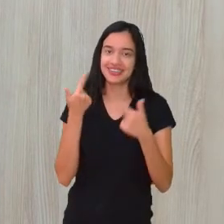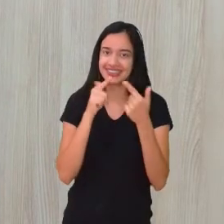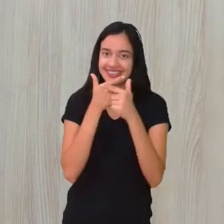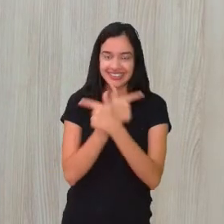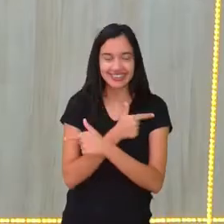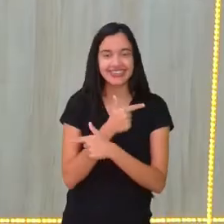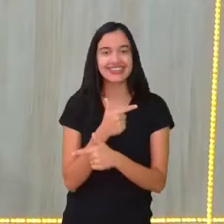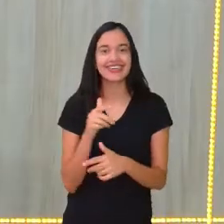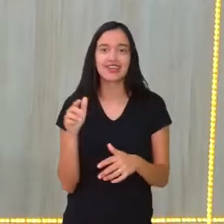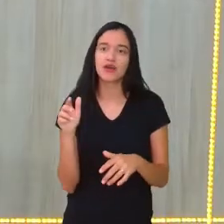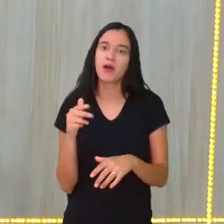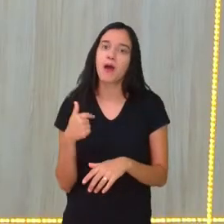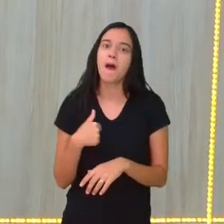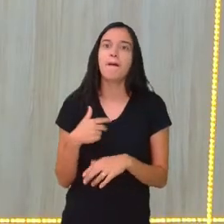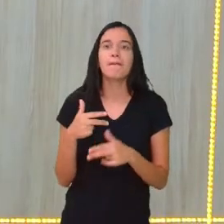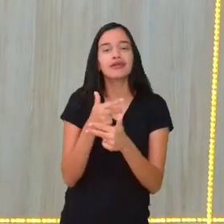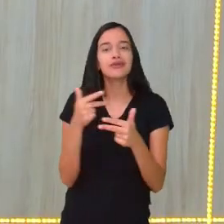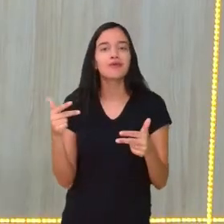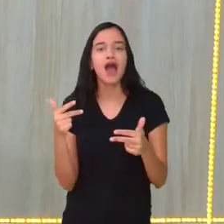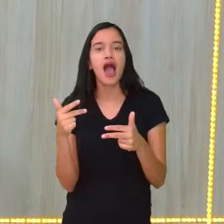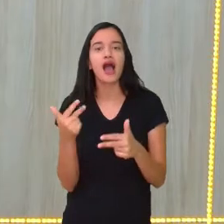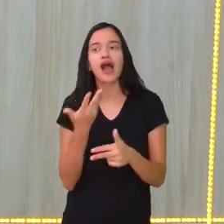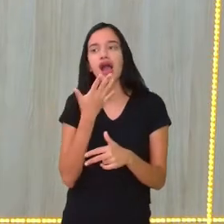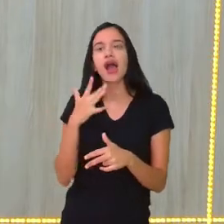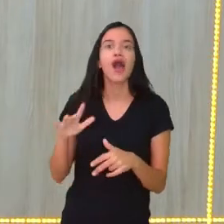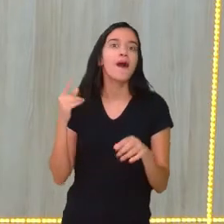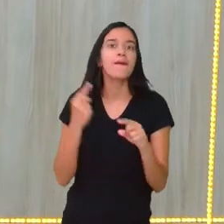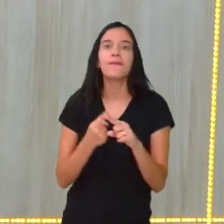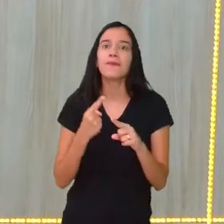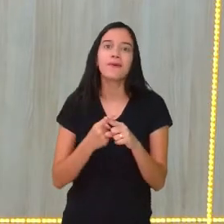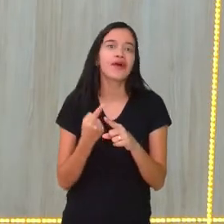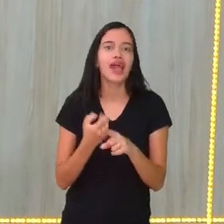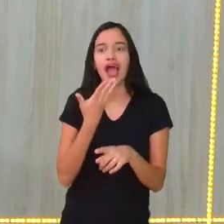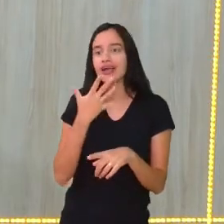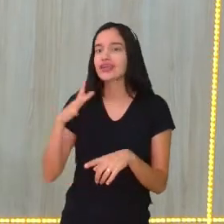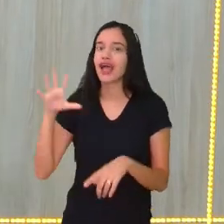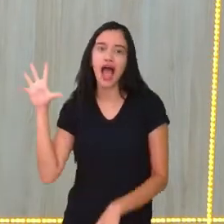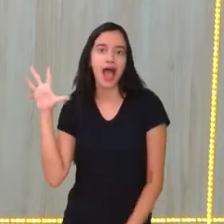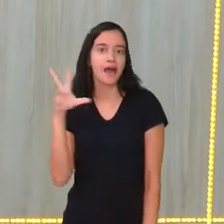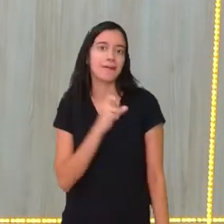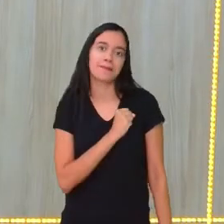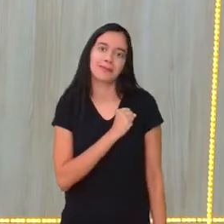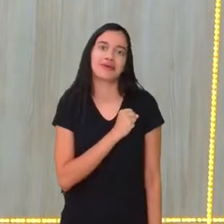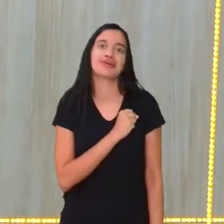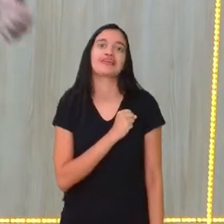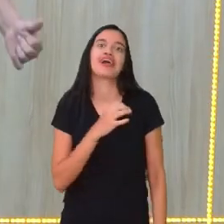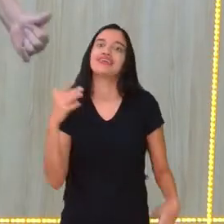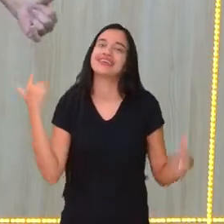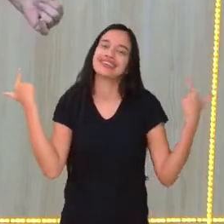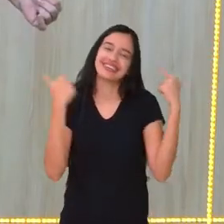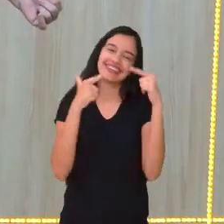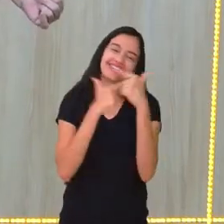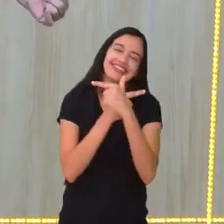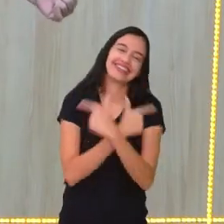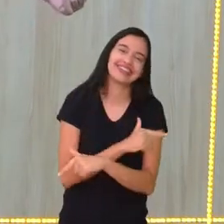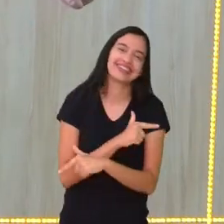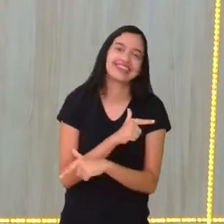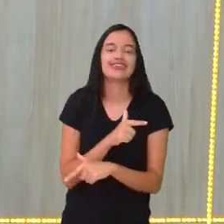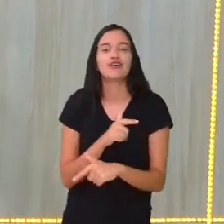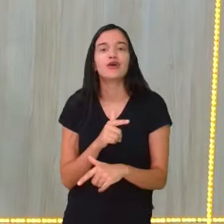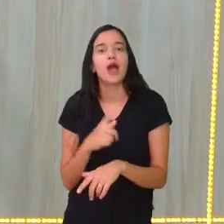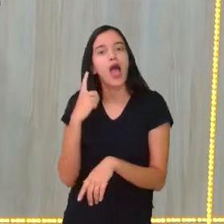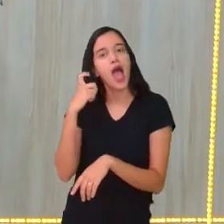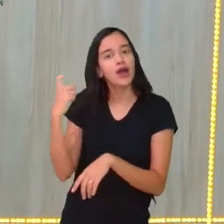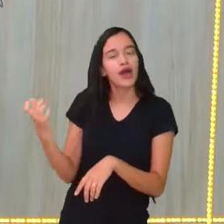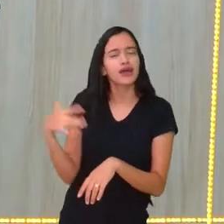nenhuma nisso. Jamais. Mas isso é uma coisa infantil, porque as crianças adoram. Criança verdade. acha a coisa mais engraçada do mundo. É esse som.